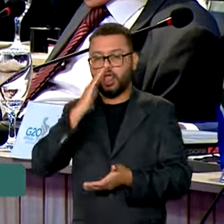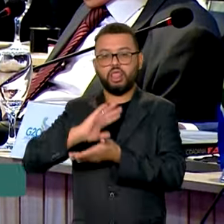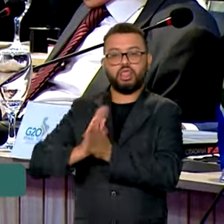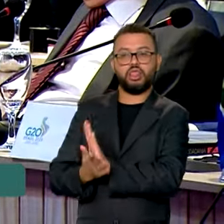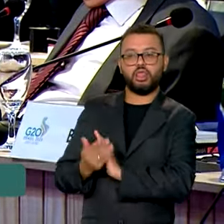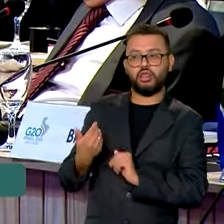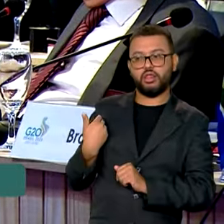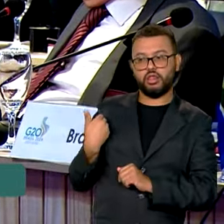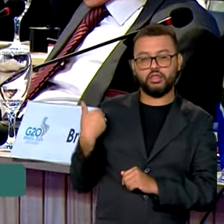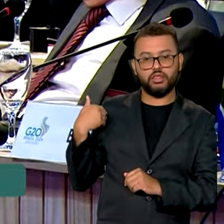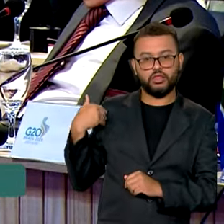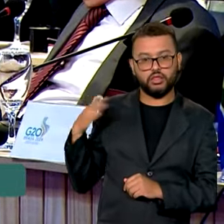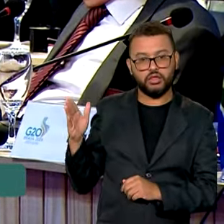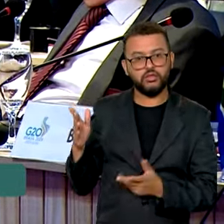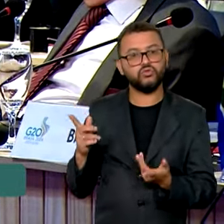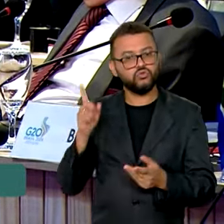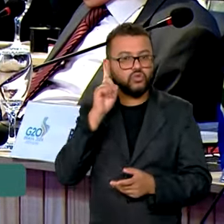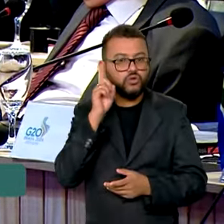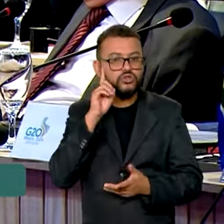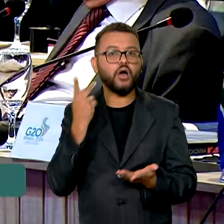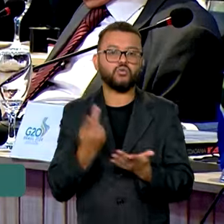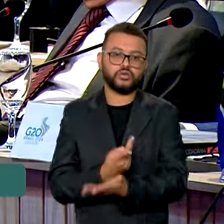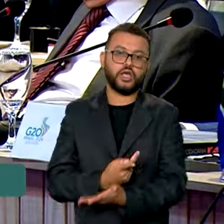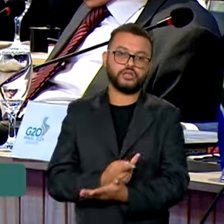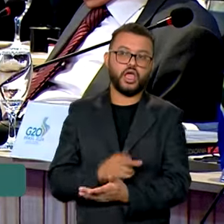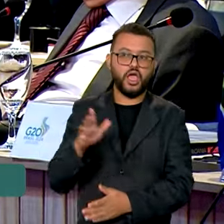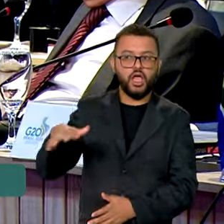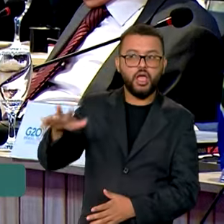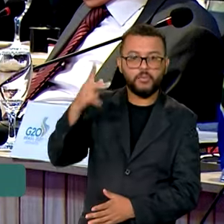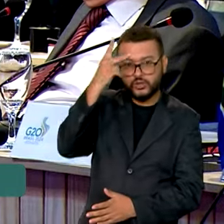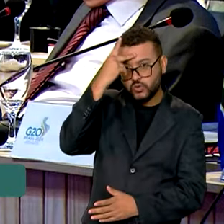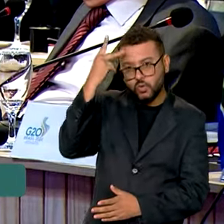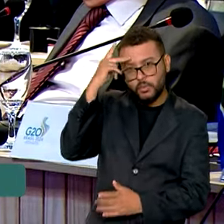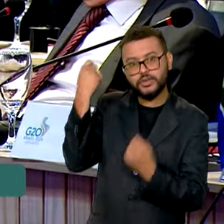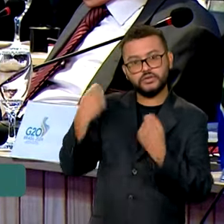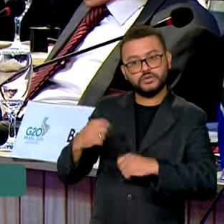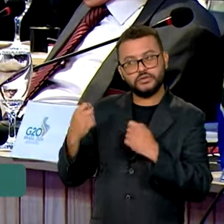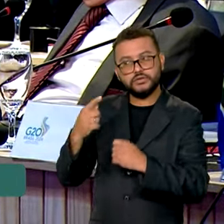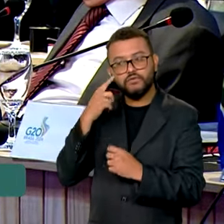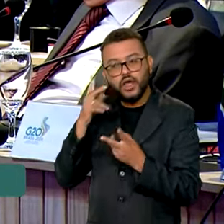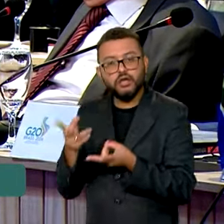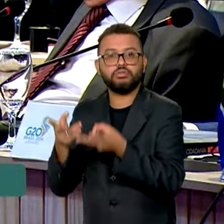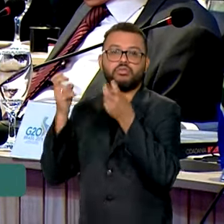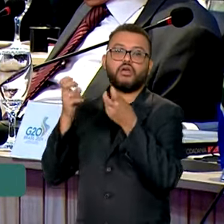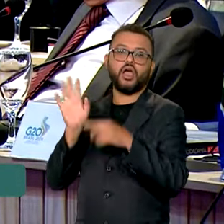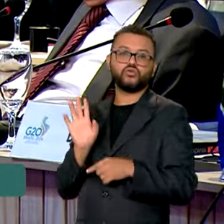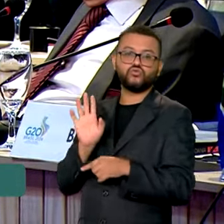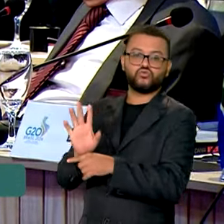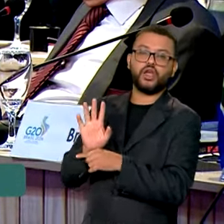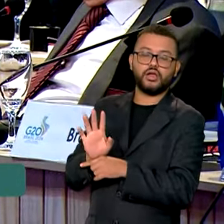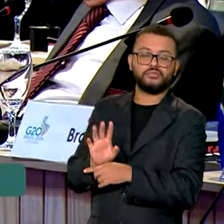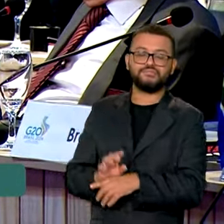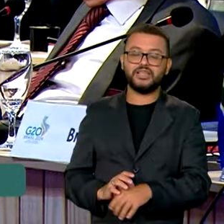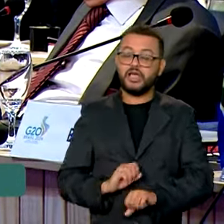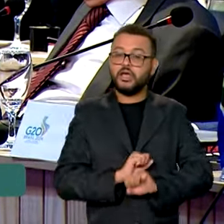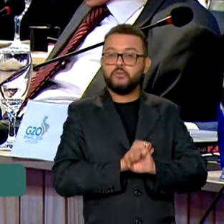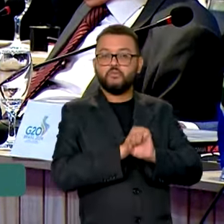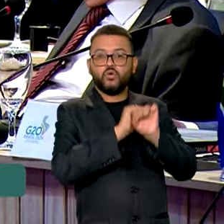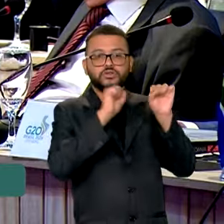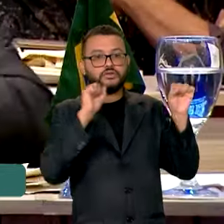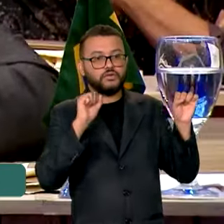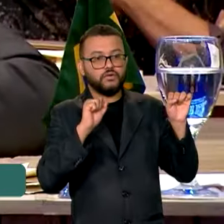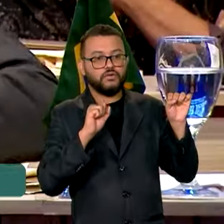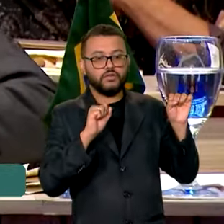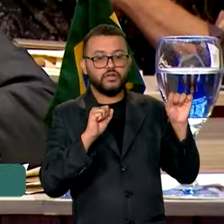preconceito todo santo dia. Essa gente precisa ser olhada. E não é possível que